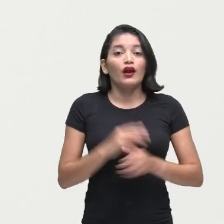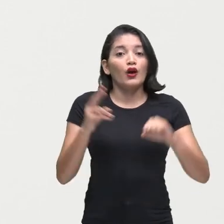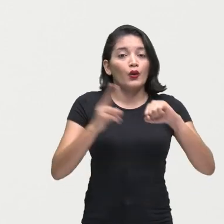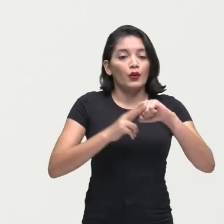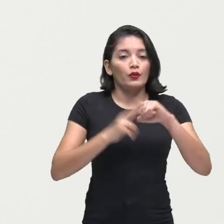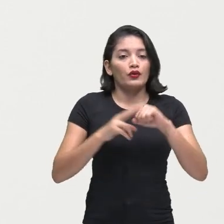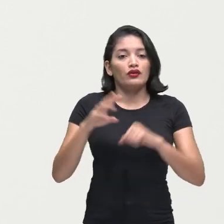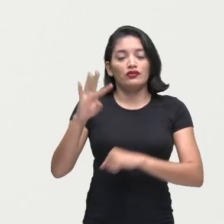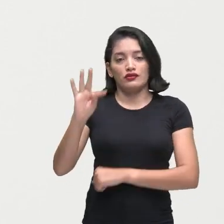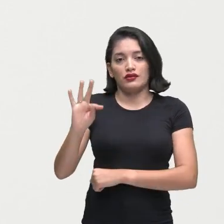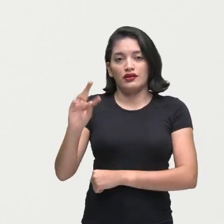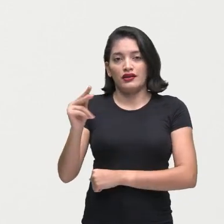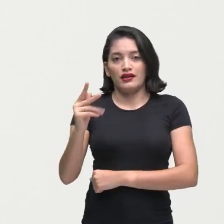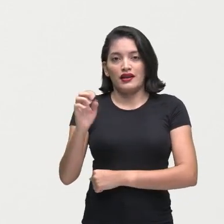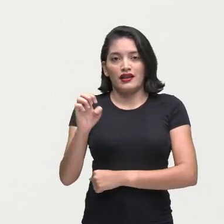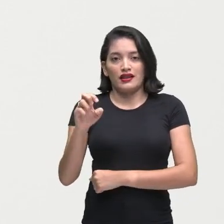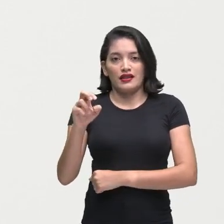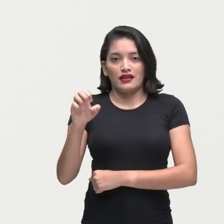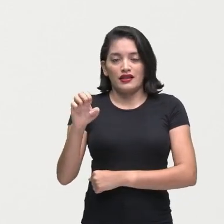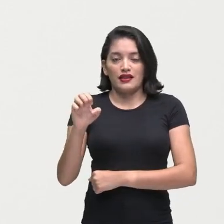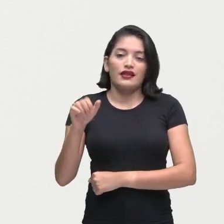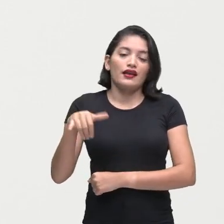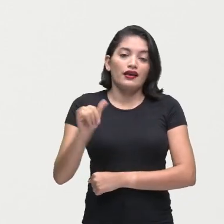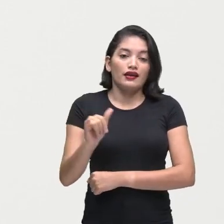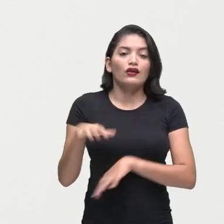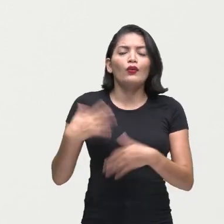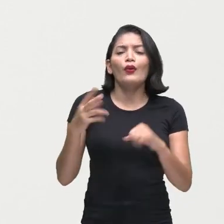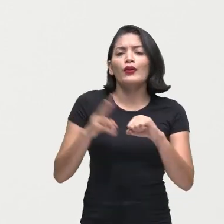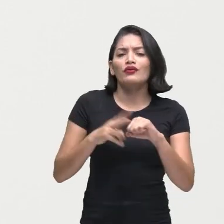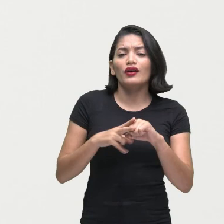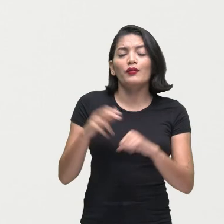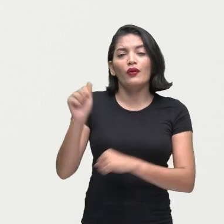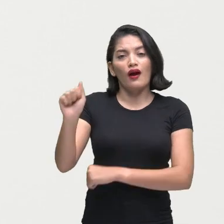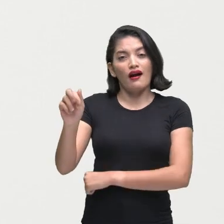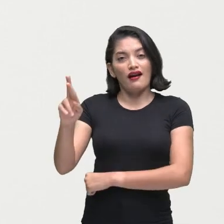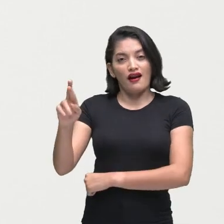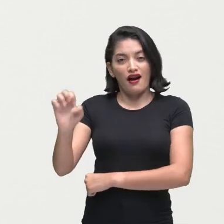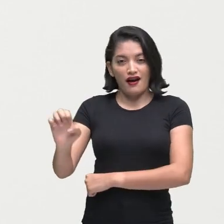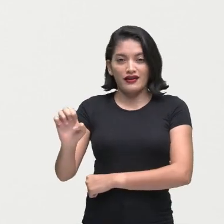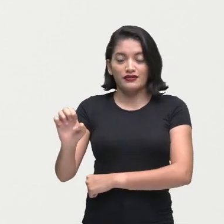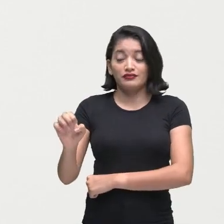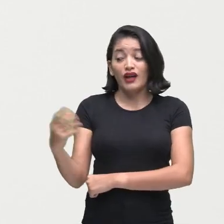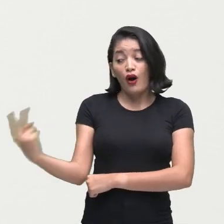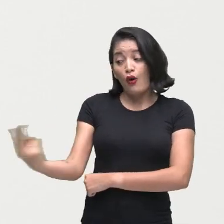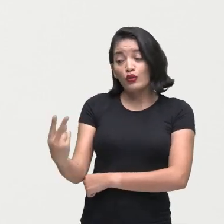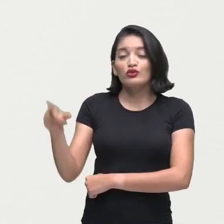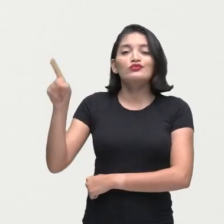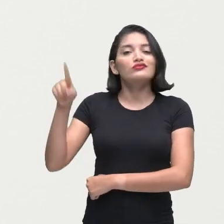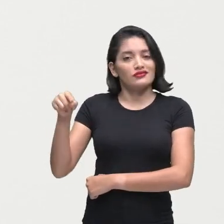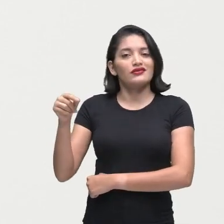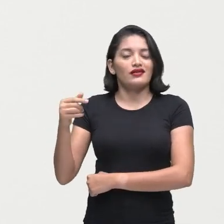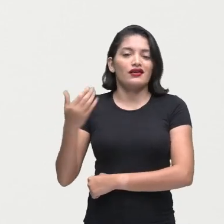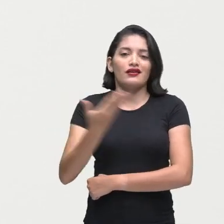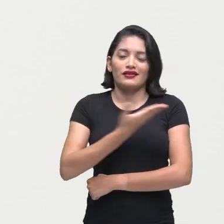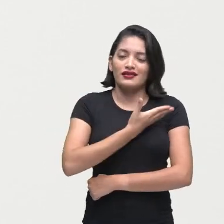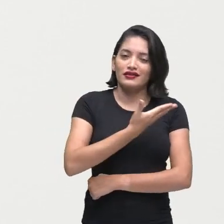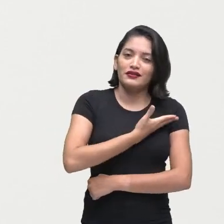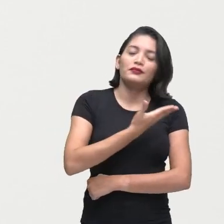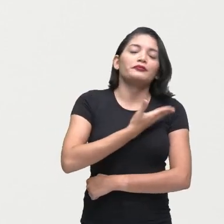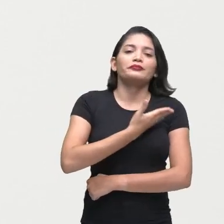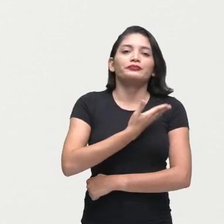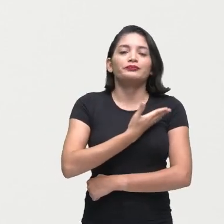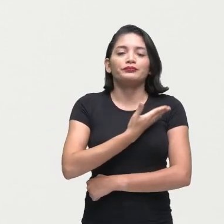lei Então o meu verbo é are Friends Carol Jonas Araújo